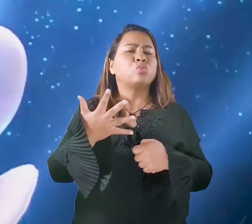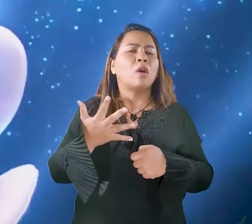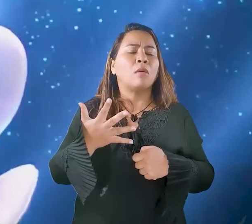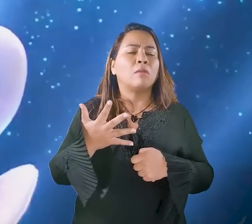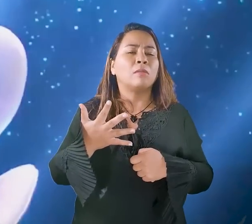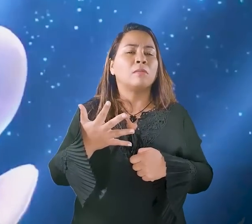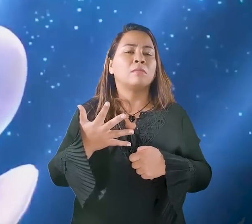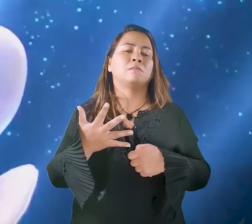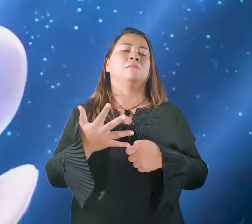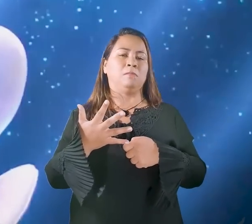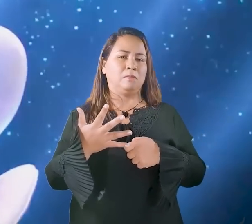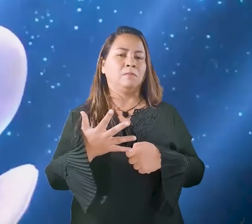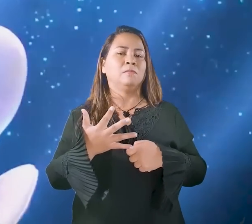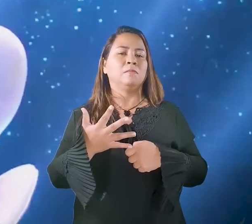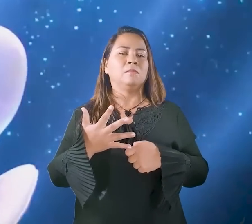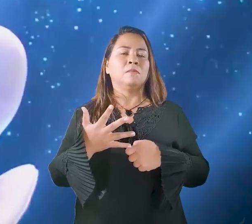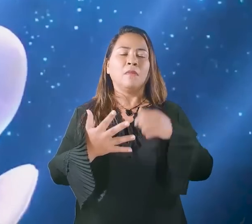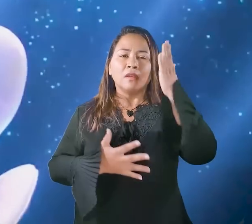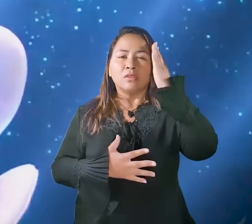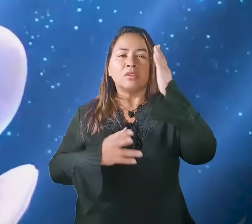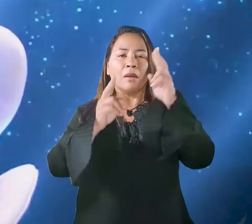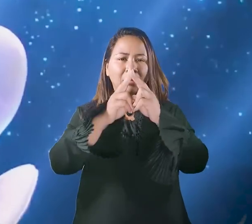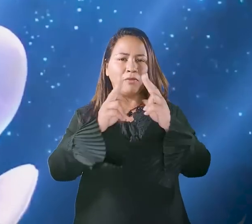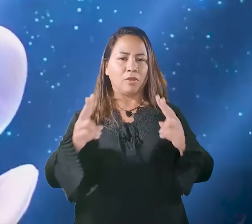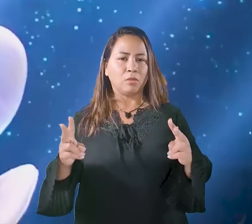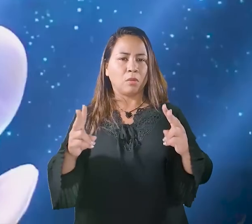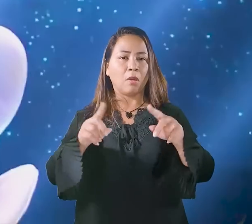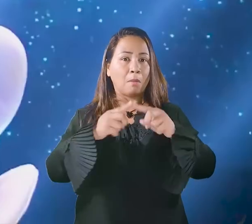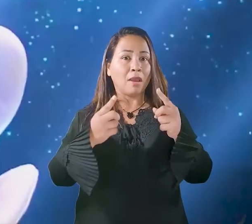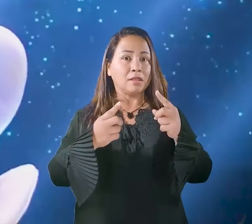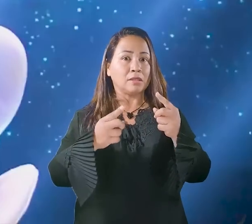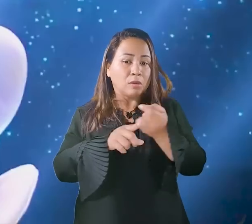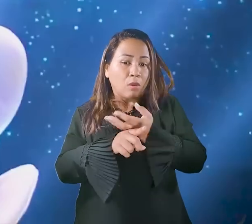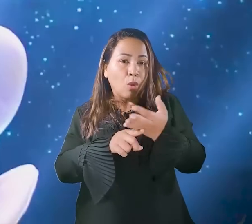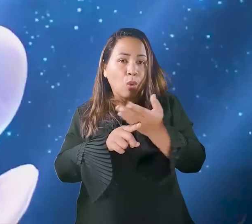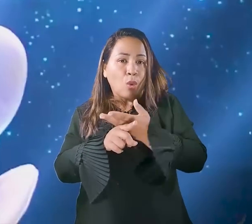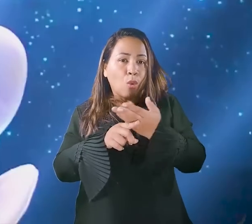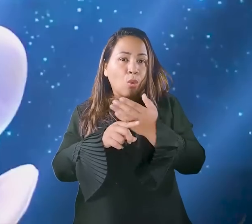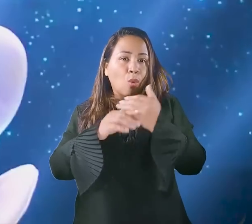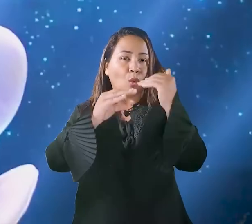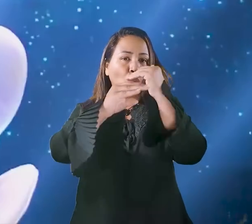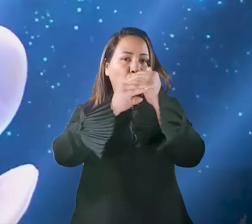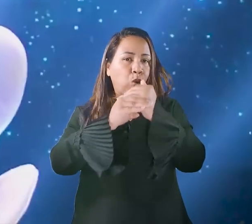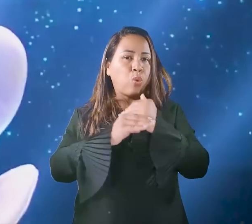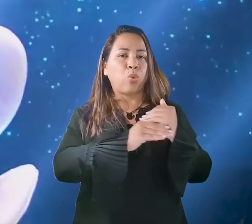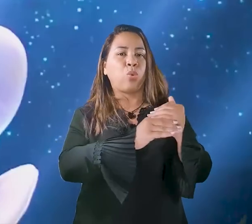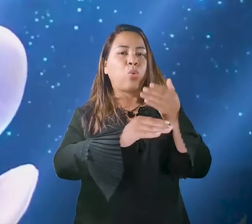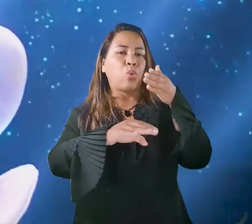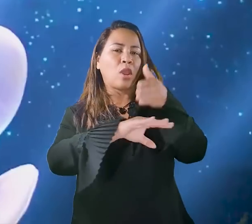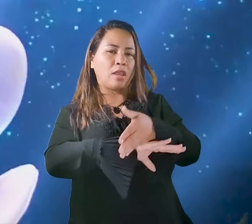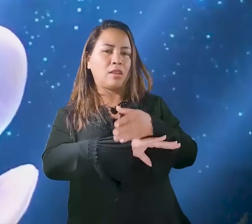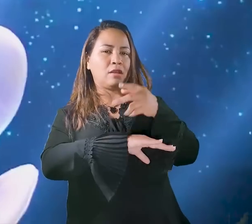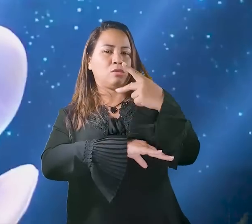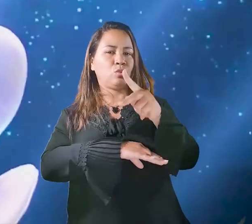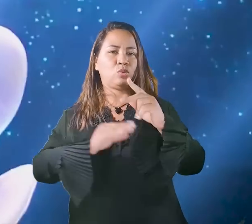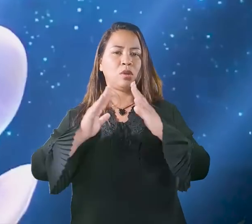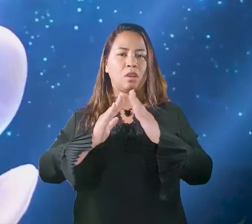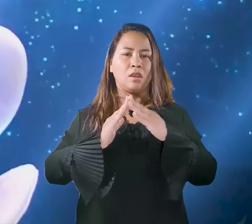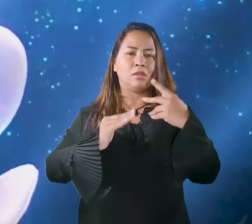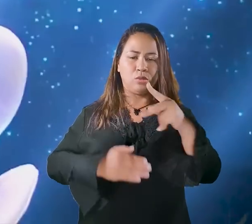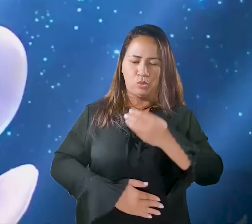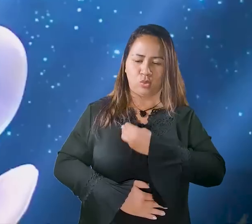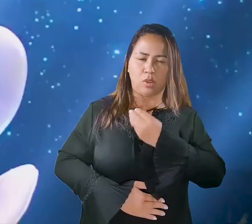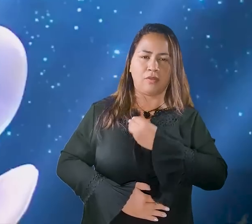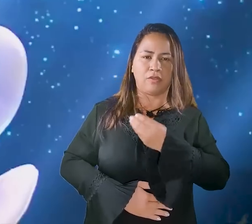E eu também vou estar entrando aí, no teu campo, na tua casa, na tua vida, na tua história. Através de cura